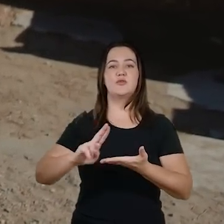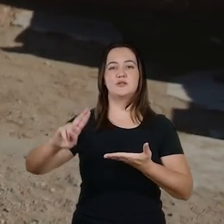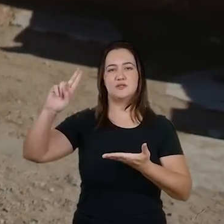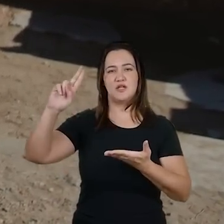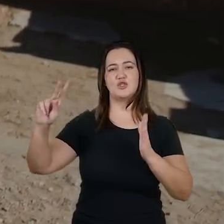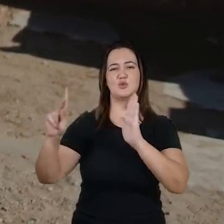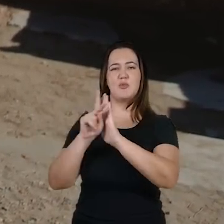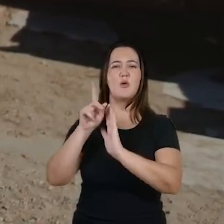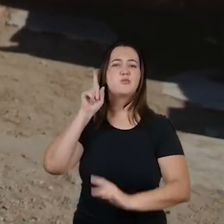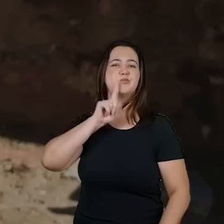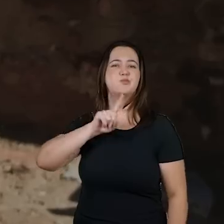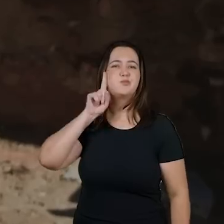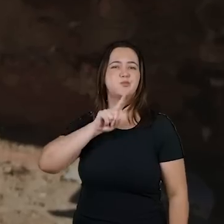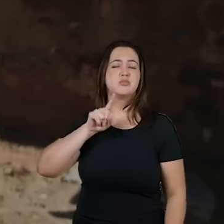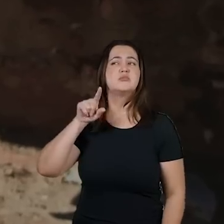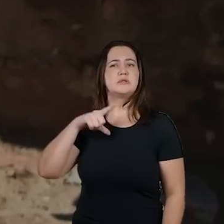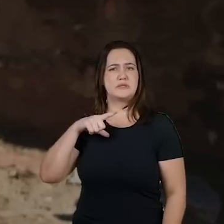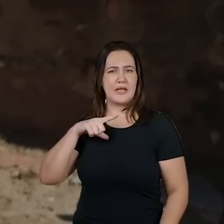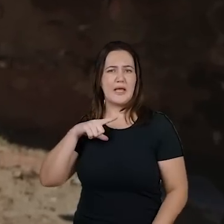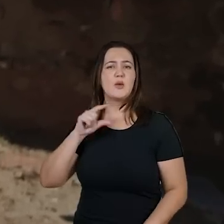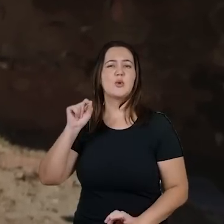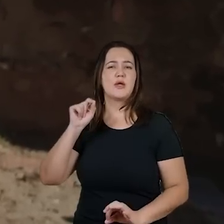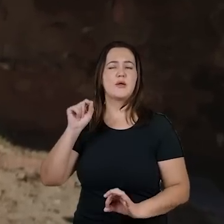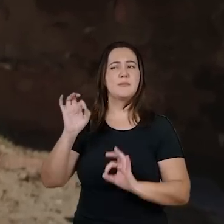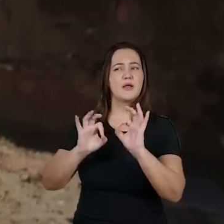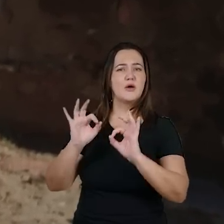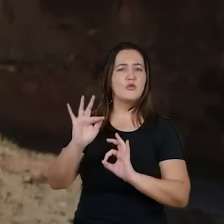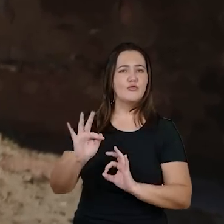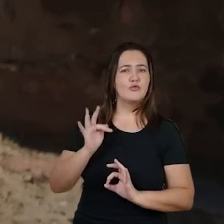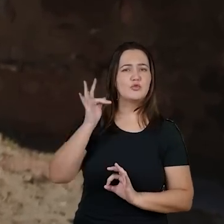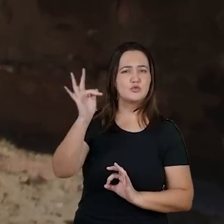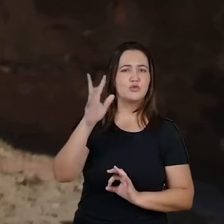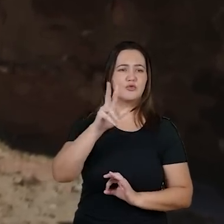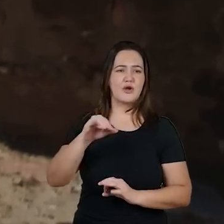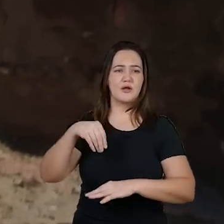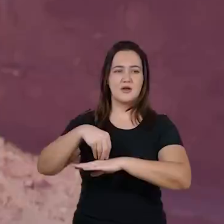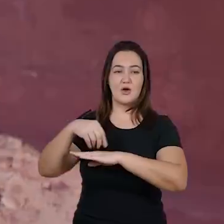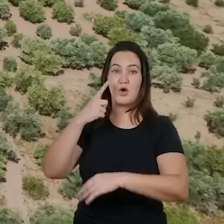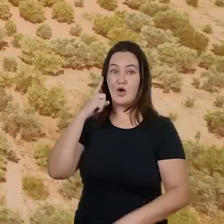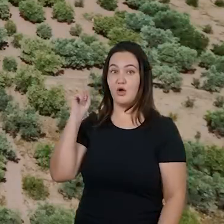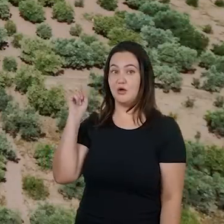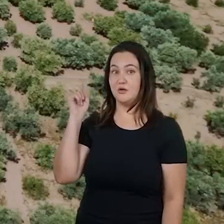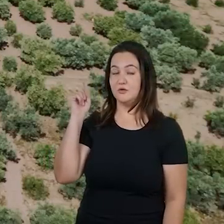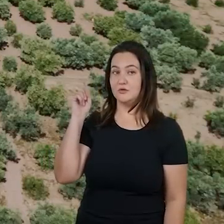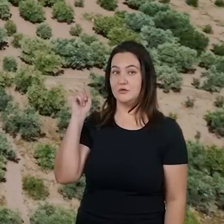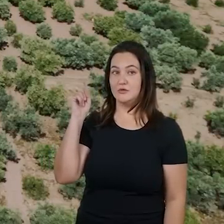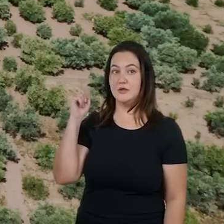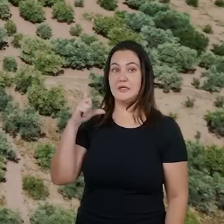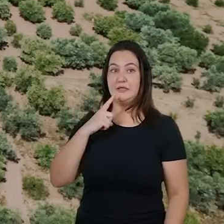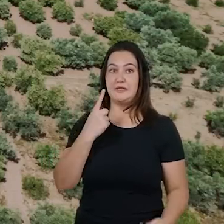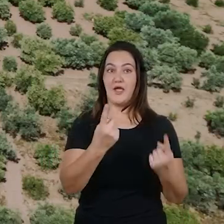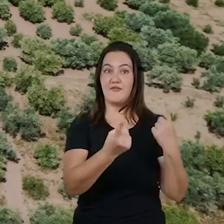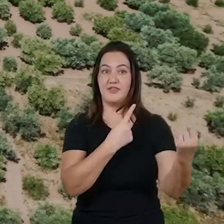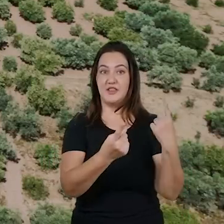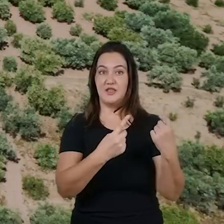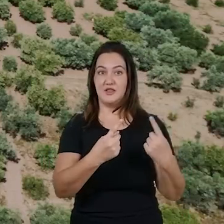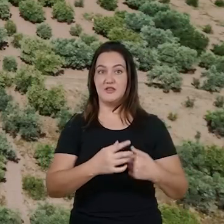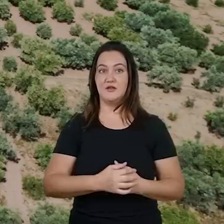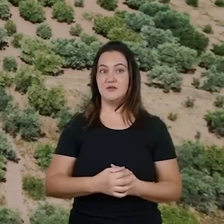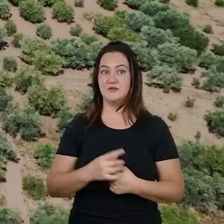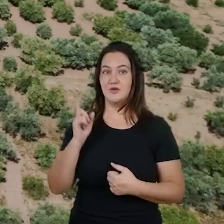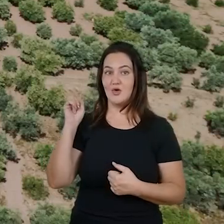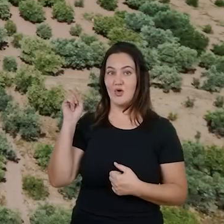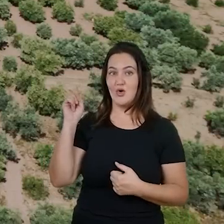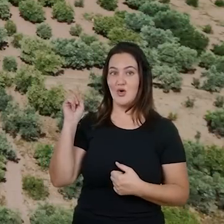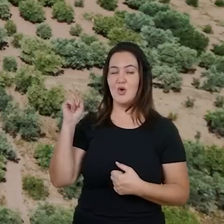a Universidade de Harvard. E eles têm planos para continuar escavando até um determinado momento, porque passa uma autoestrada logo aqui atrás, você vai